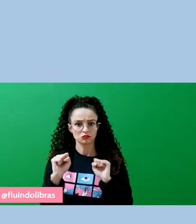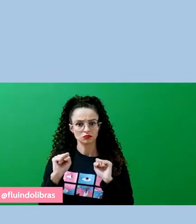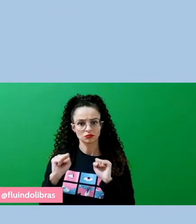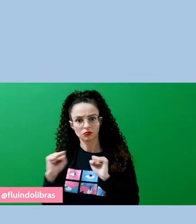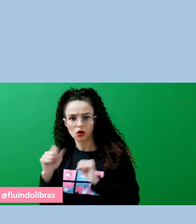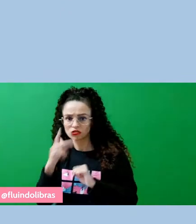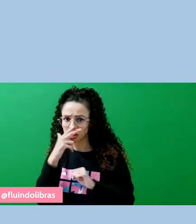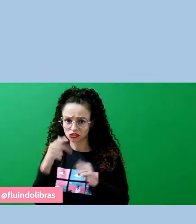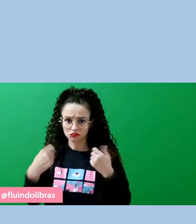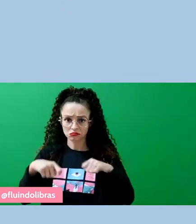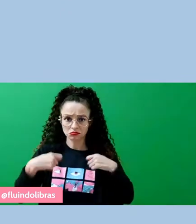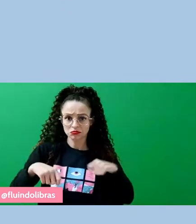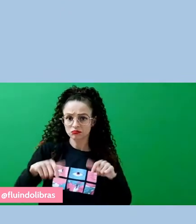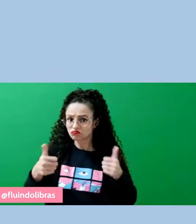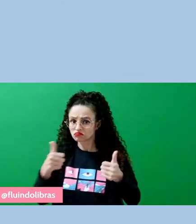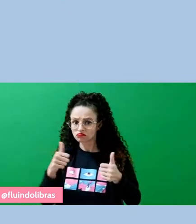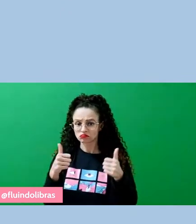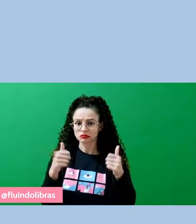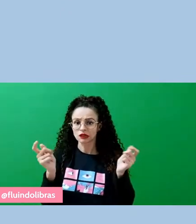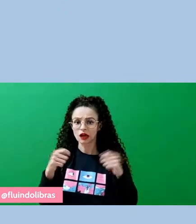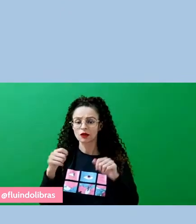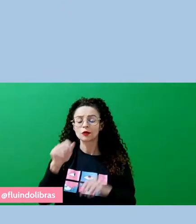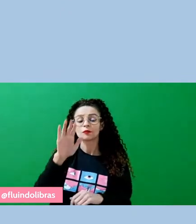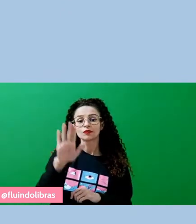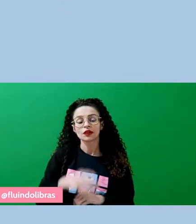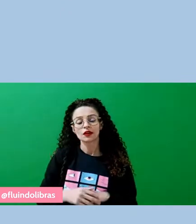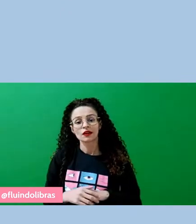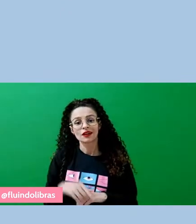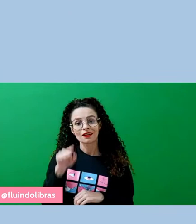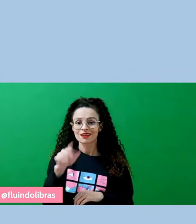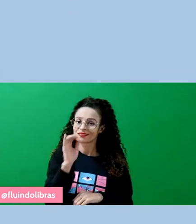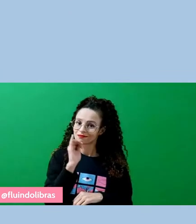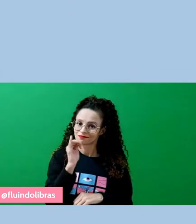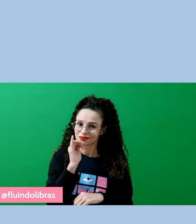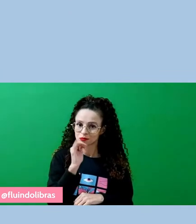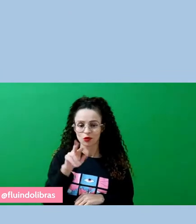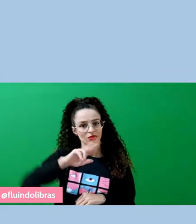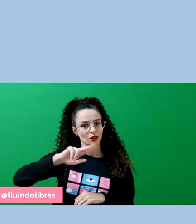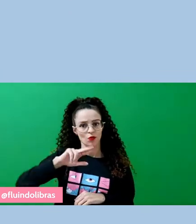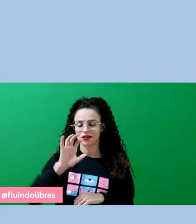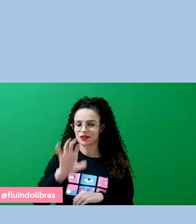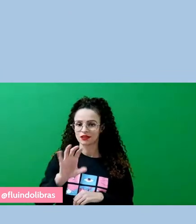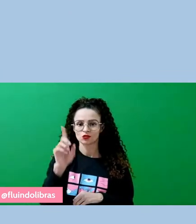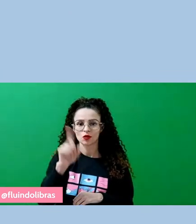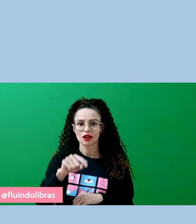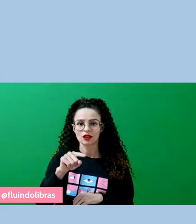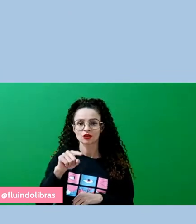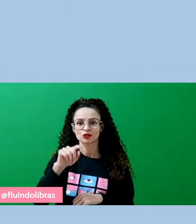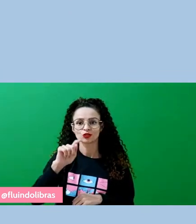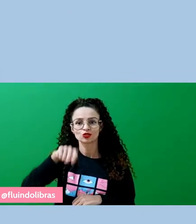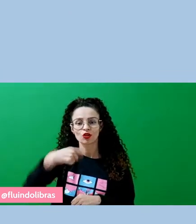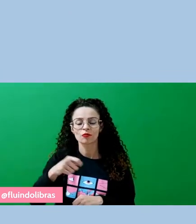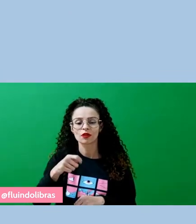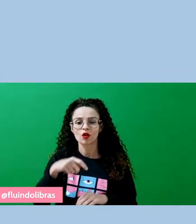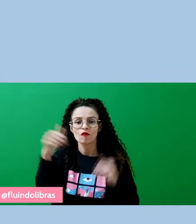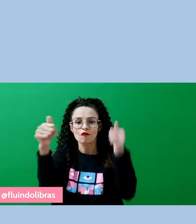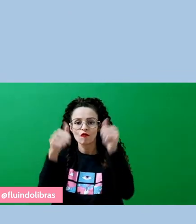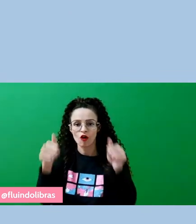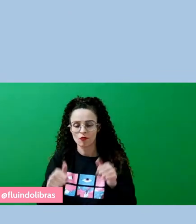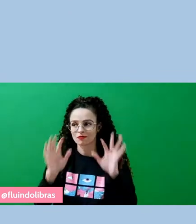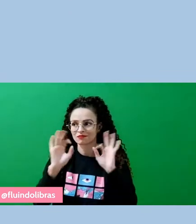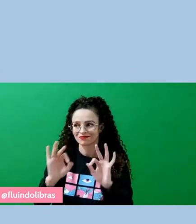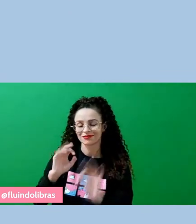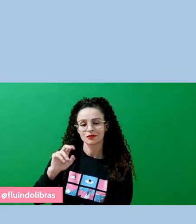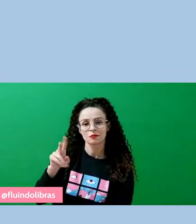achasse necessários, mexer no texto no palco. Nesse caso, não era exatamente isso. Era uma questão de formato mesmo. Quando a gente percebeu que iria para